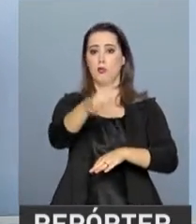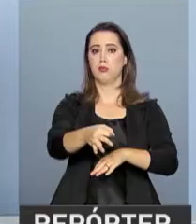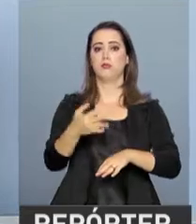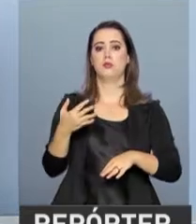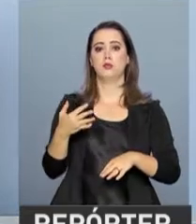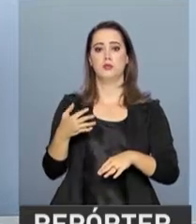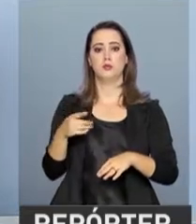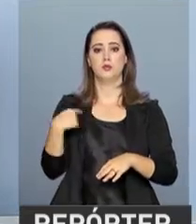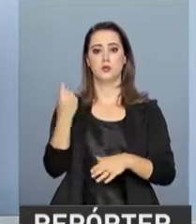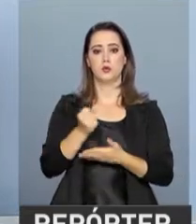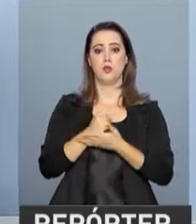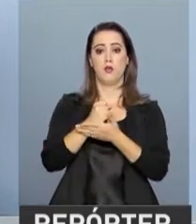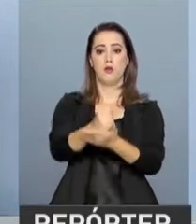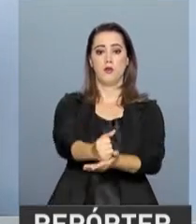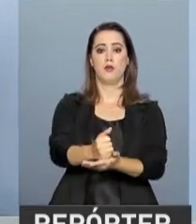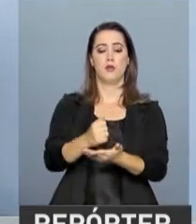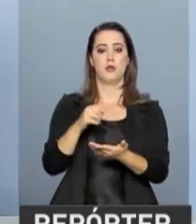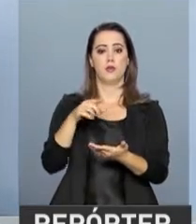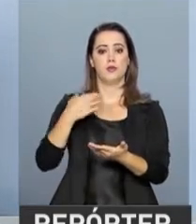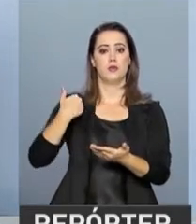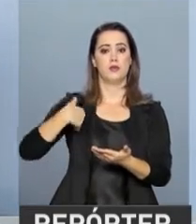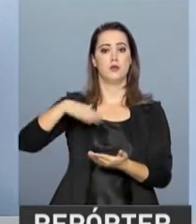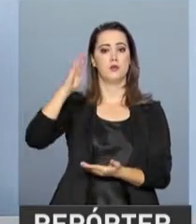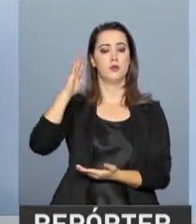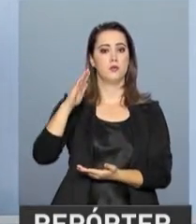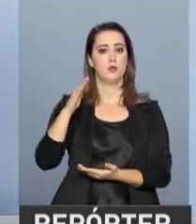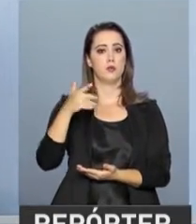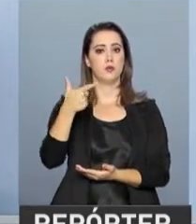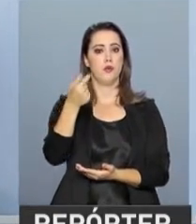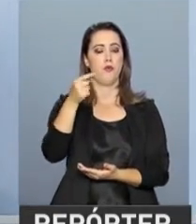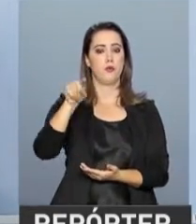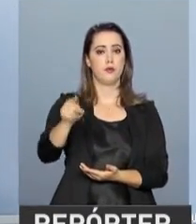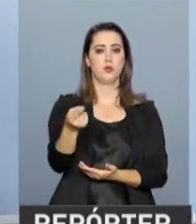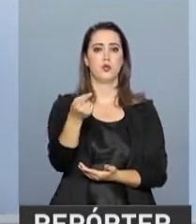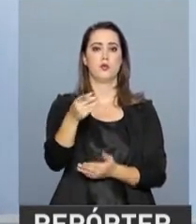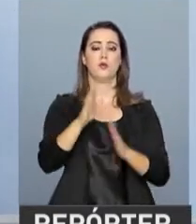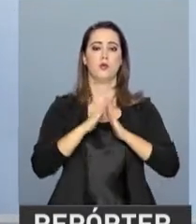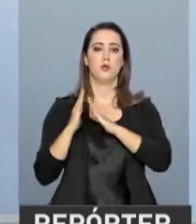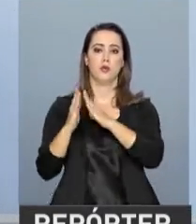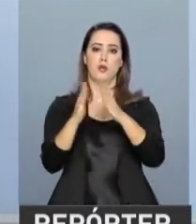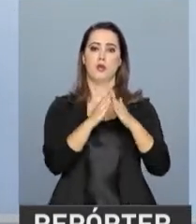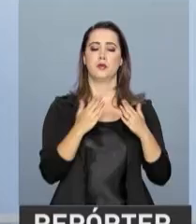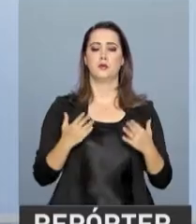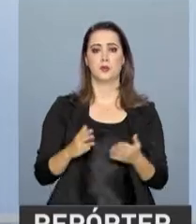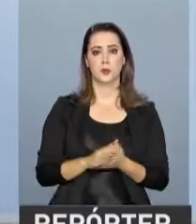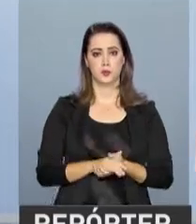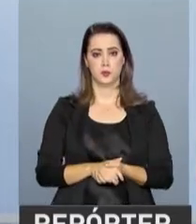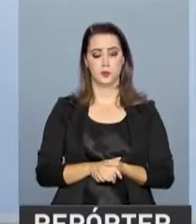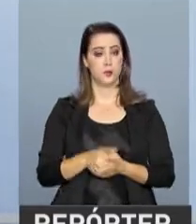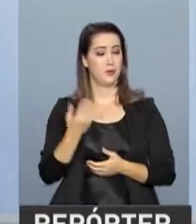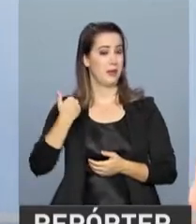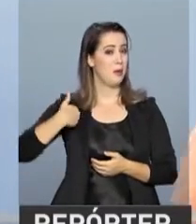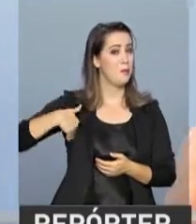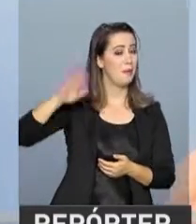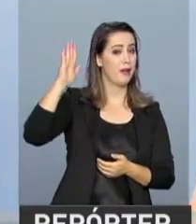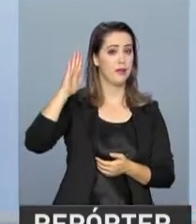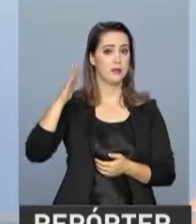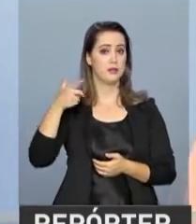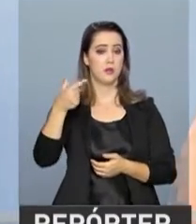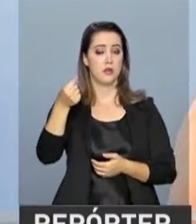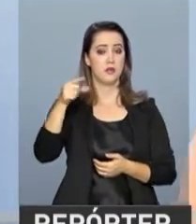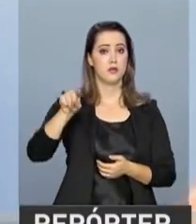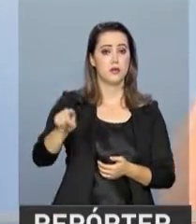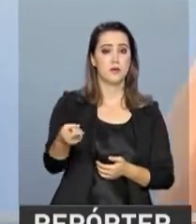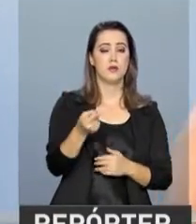a entrega de mais de 20 mil unidades habitacionais são mais de